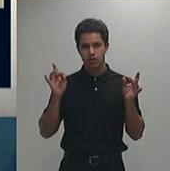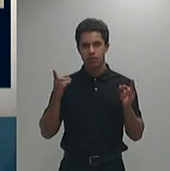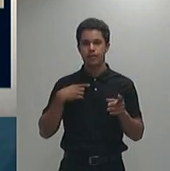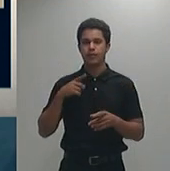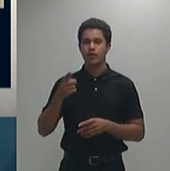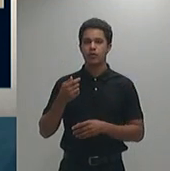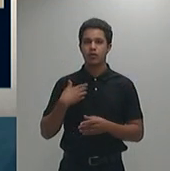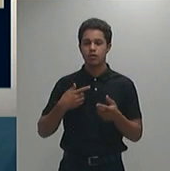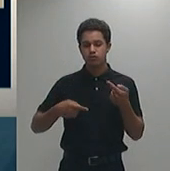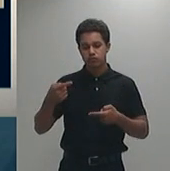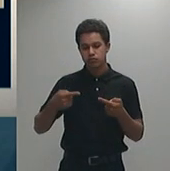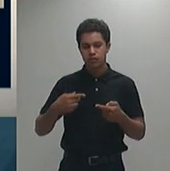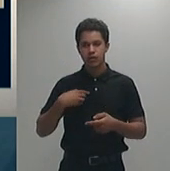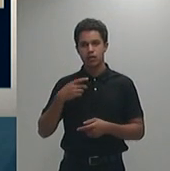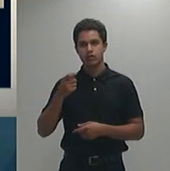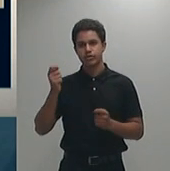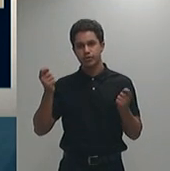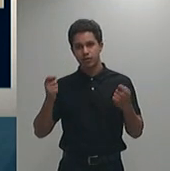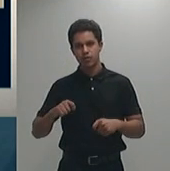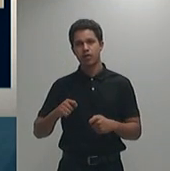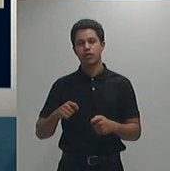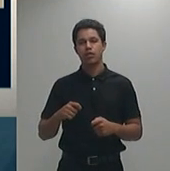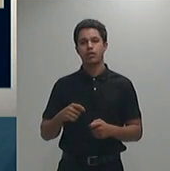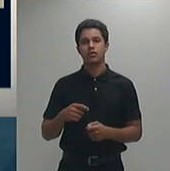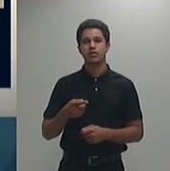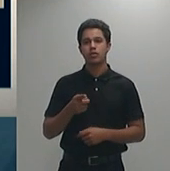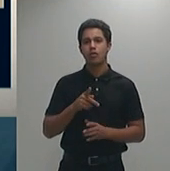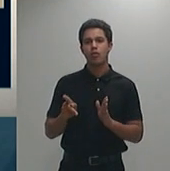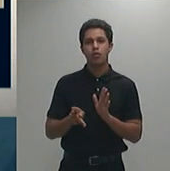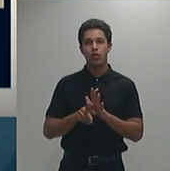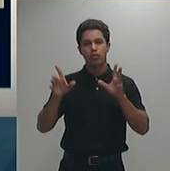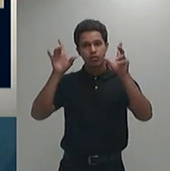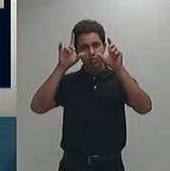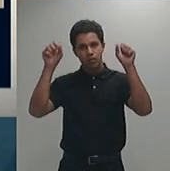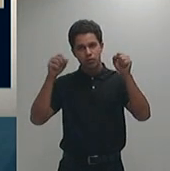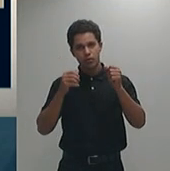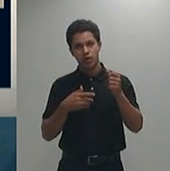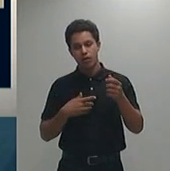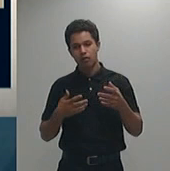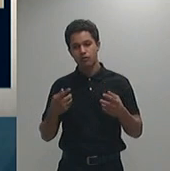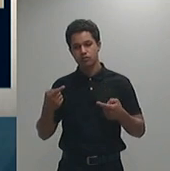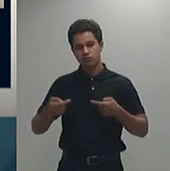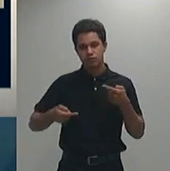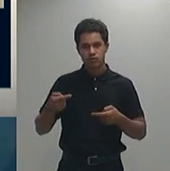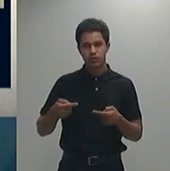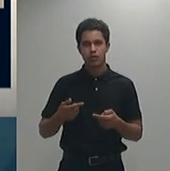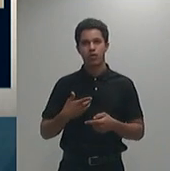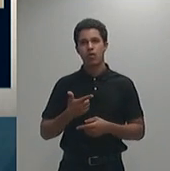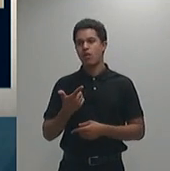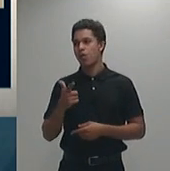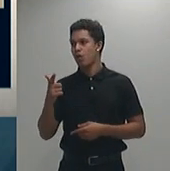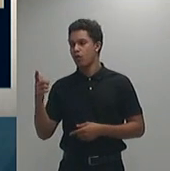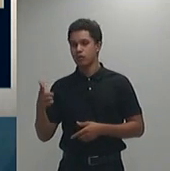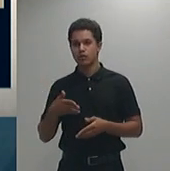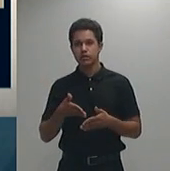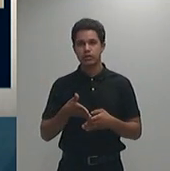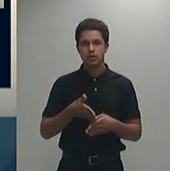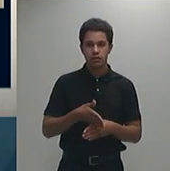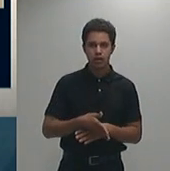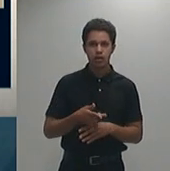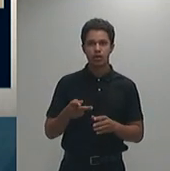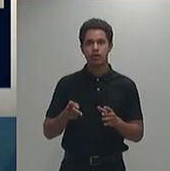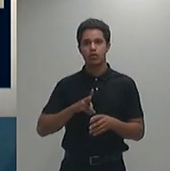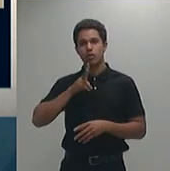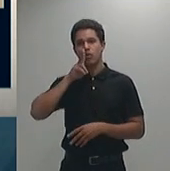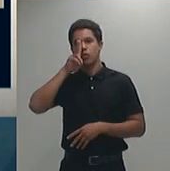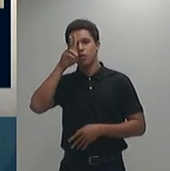de competência protagonizados por tribunal arbitral em confronto naquele caso com órgãos integrantes organicamente do Poder Judiciário